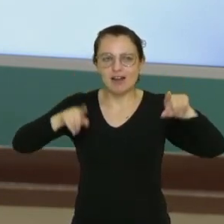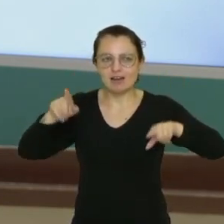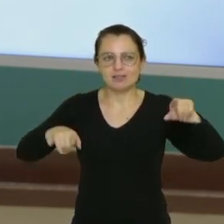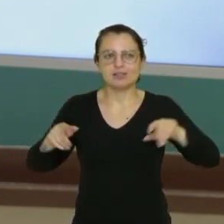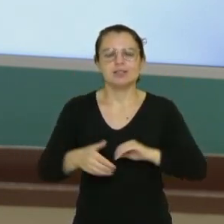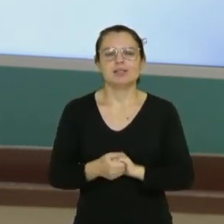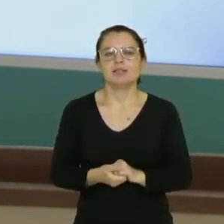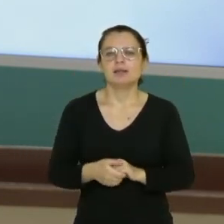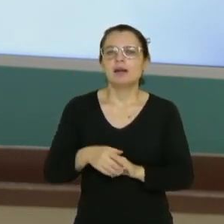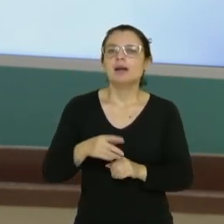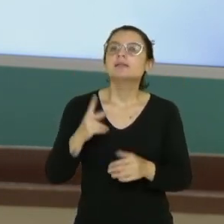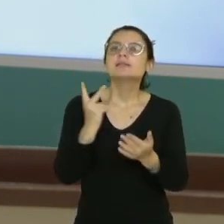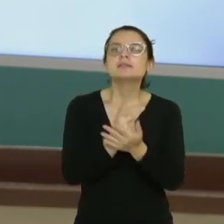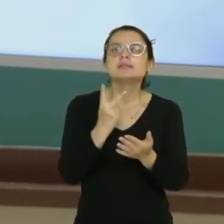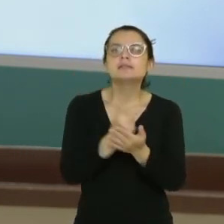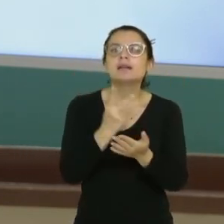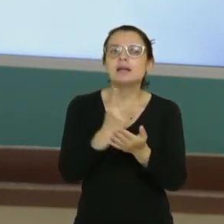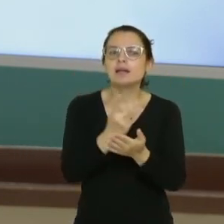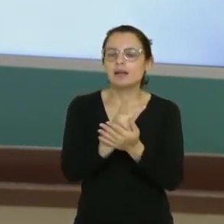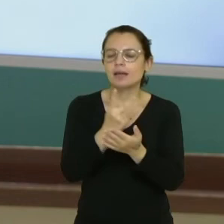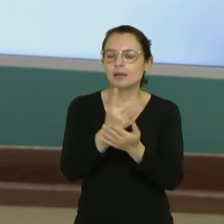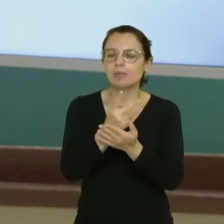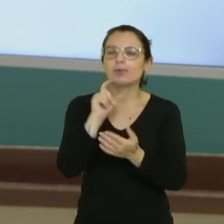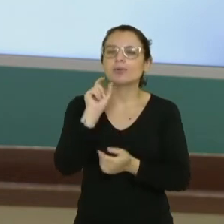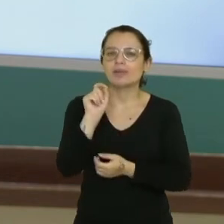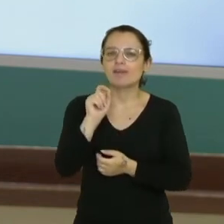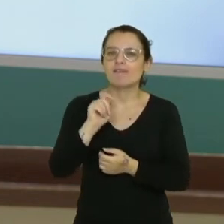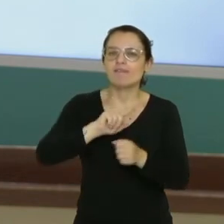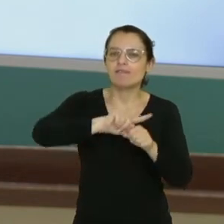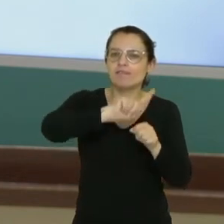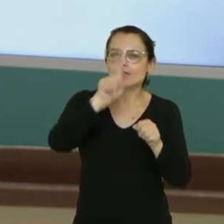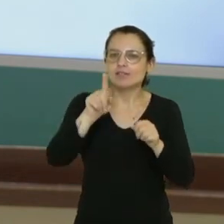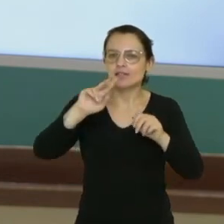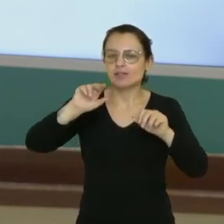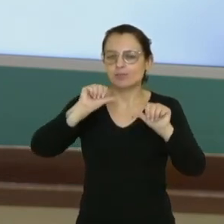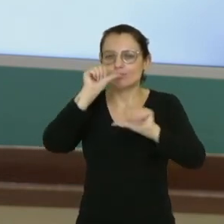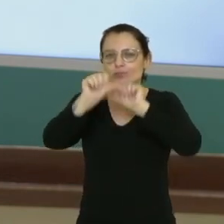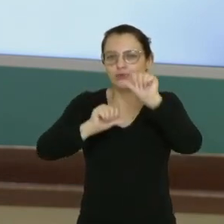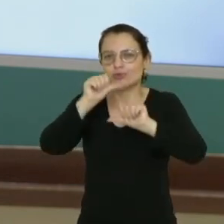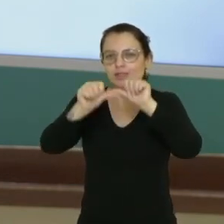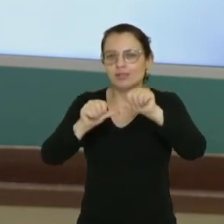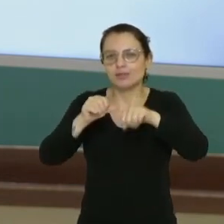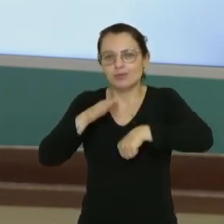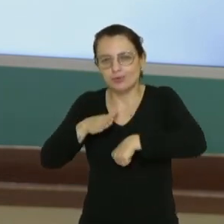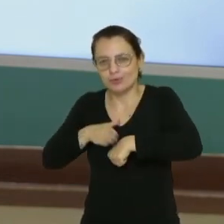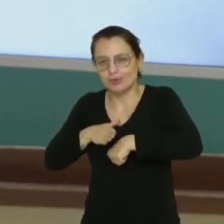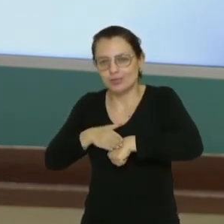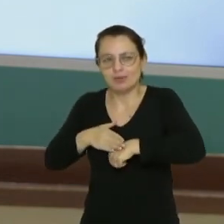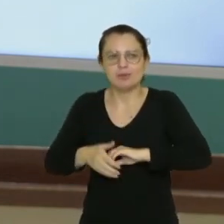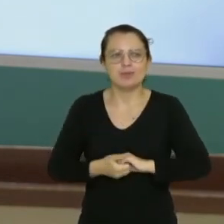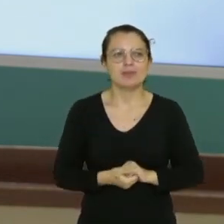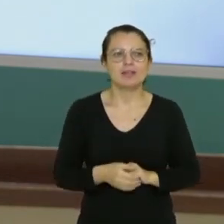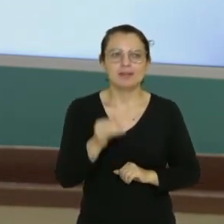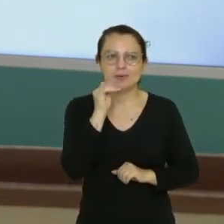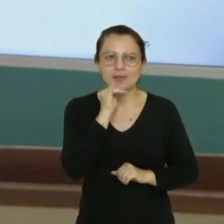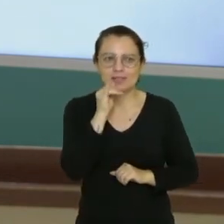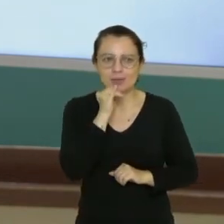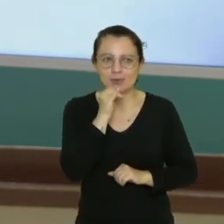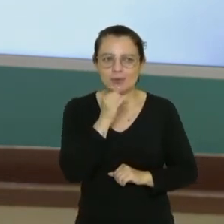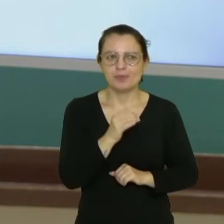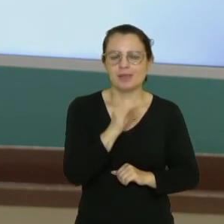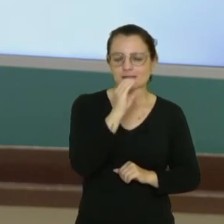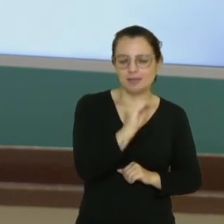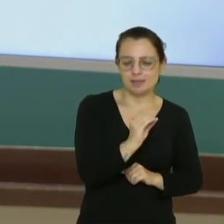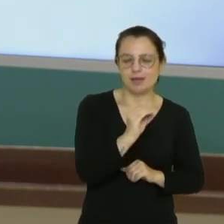sempre o mesmo valor começo exemplo está sendo mostrado né acaba dois segundos por exemplo o veículo está aumentando a